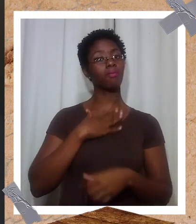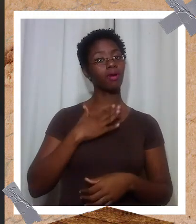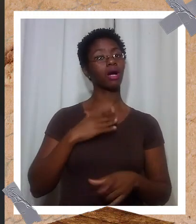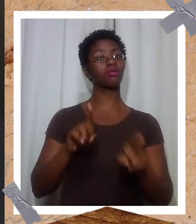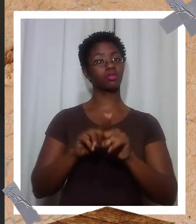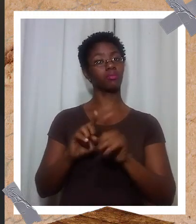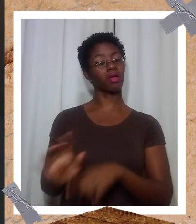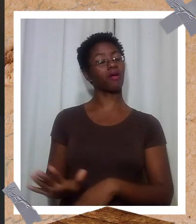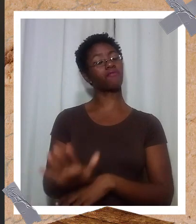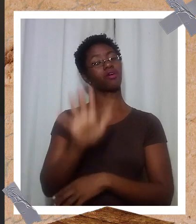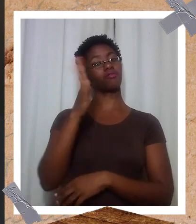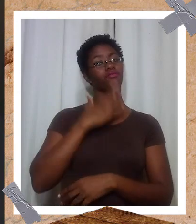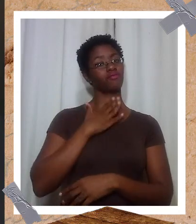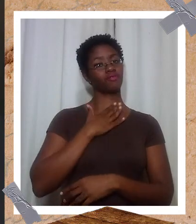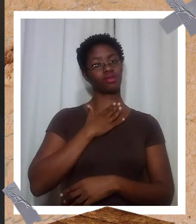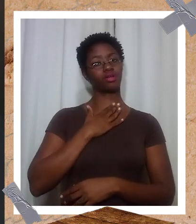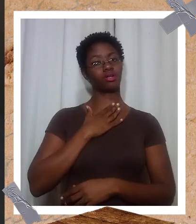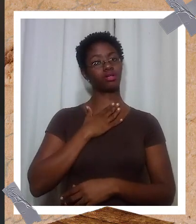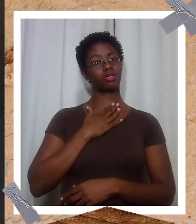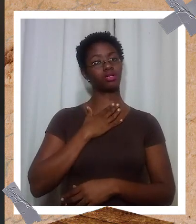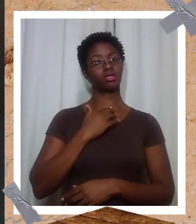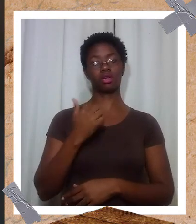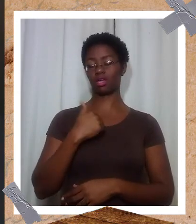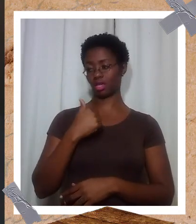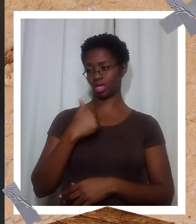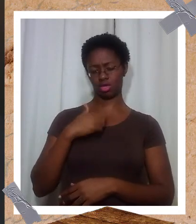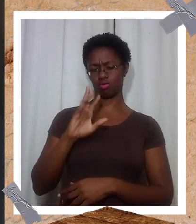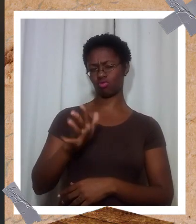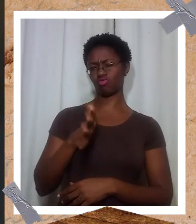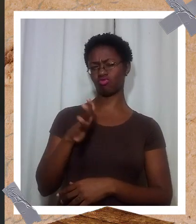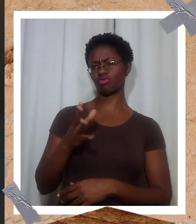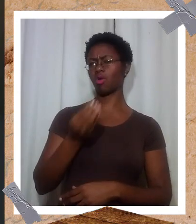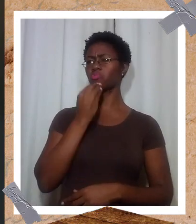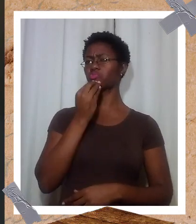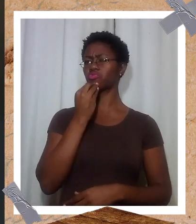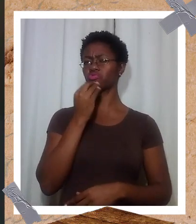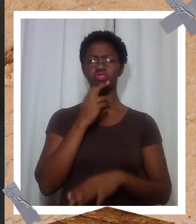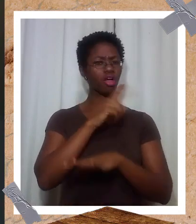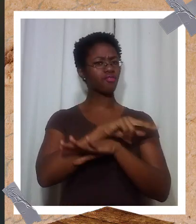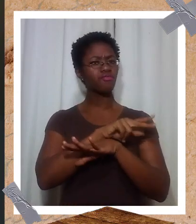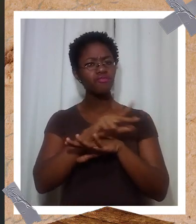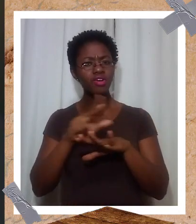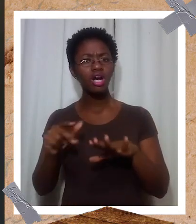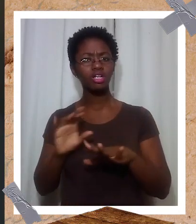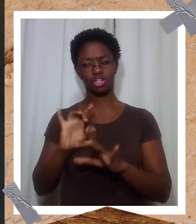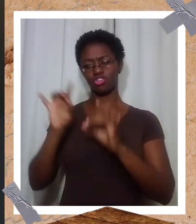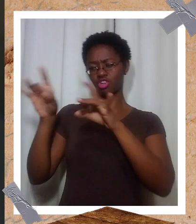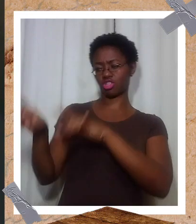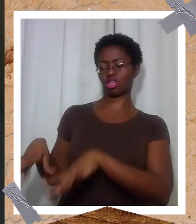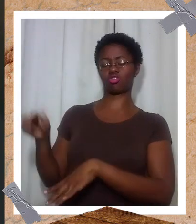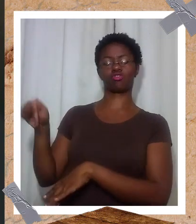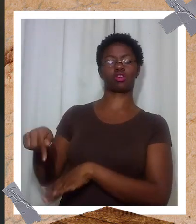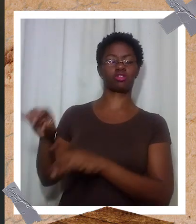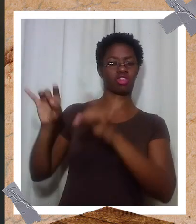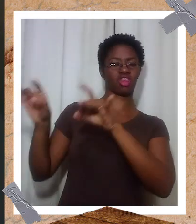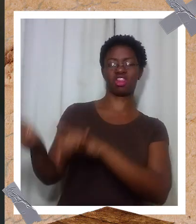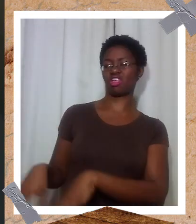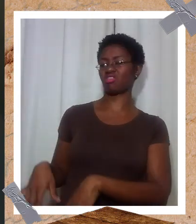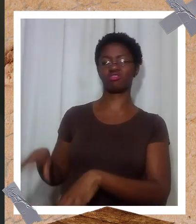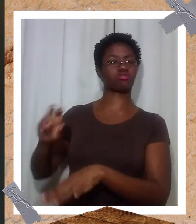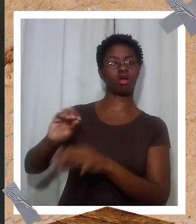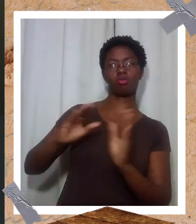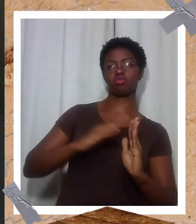favela, né? E eu já tive muitas oportunidades, assim, de sair desse